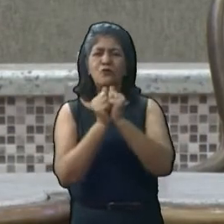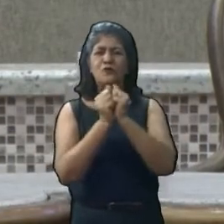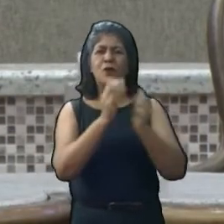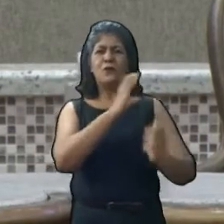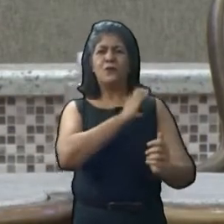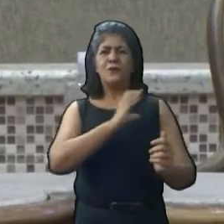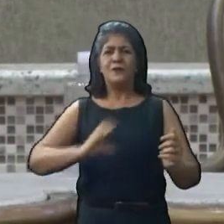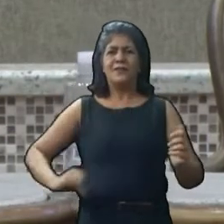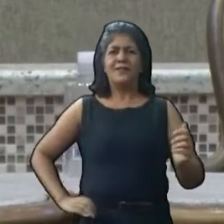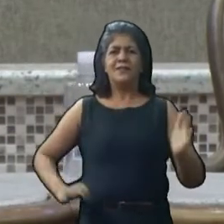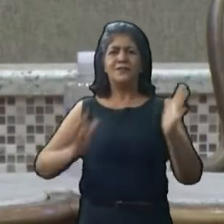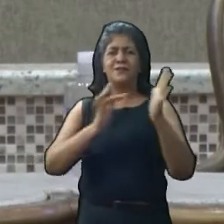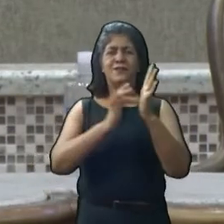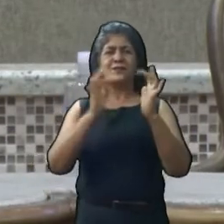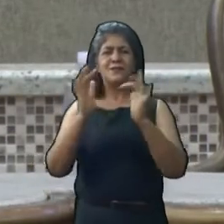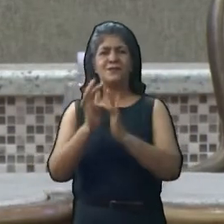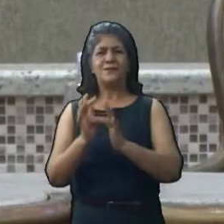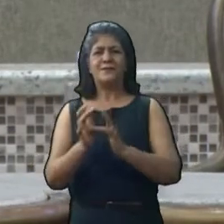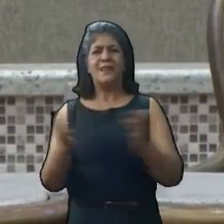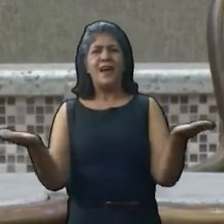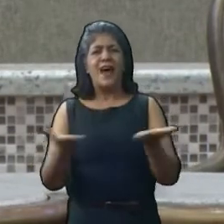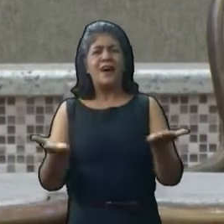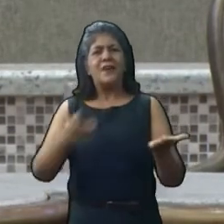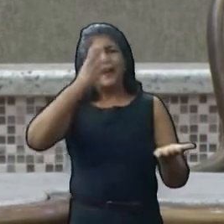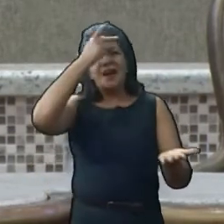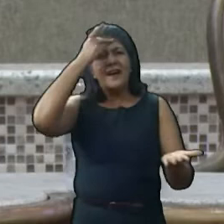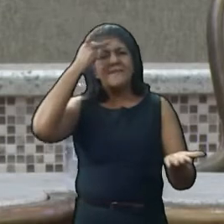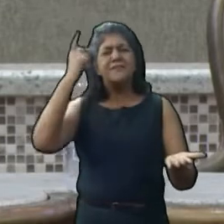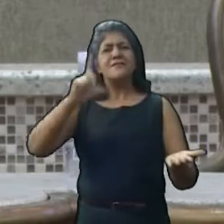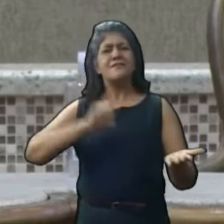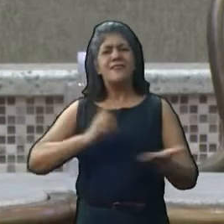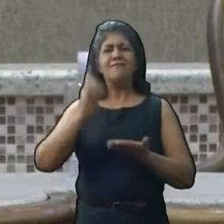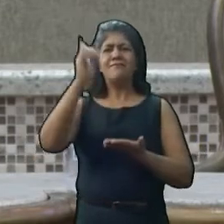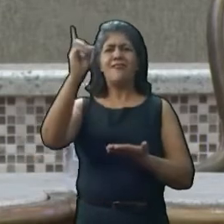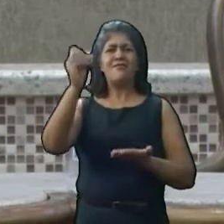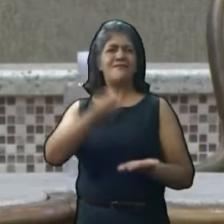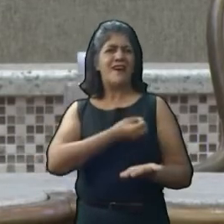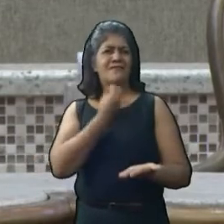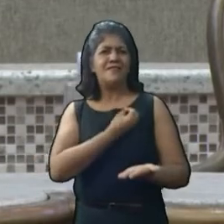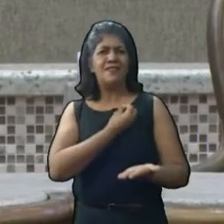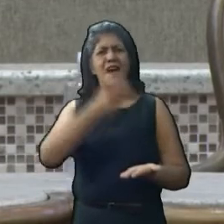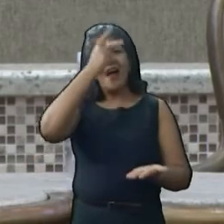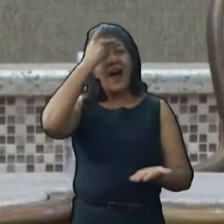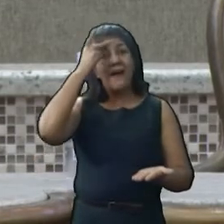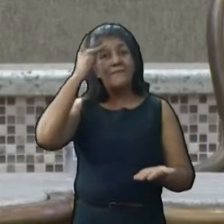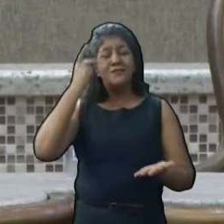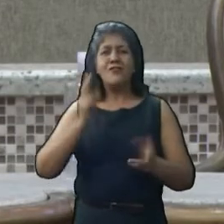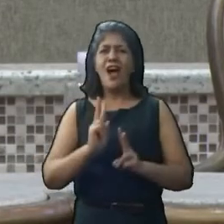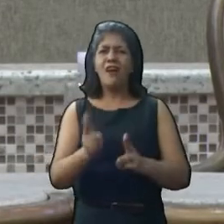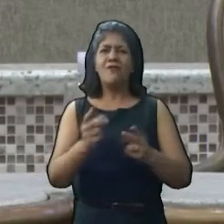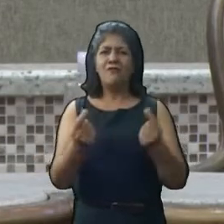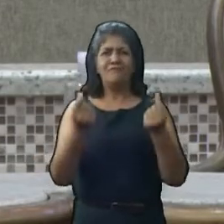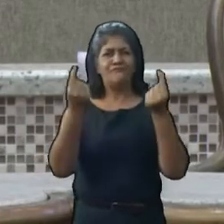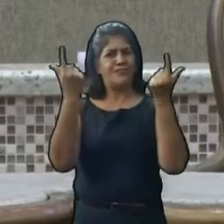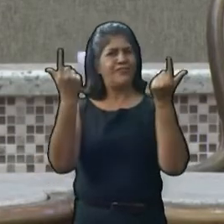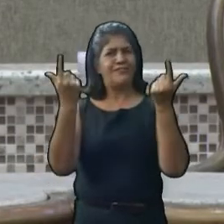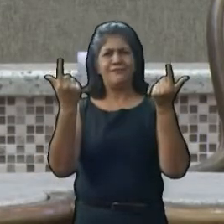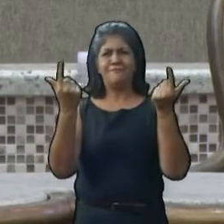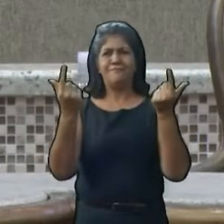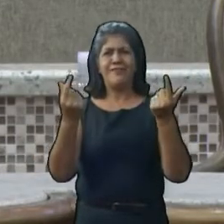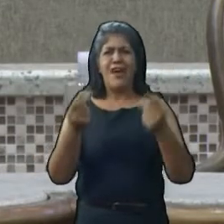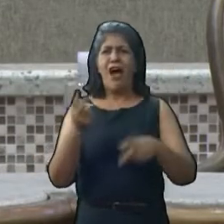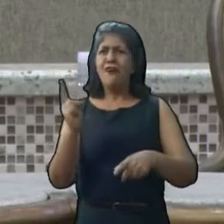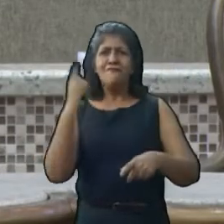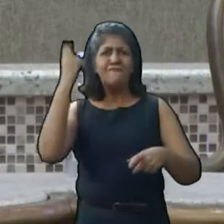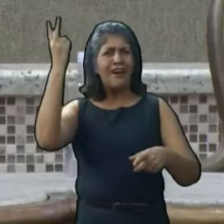então a p a rua aqui tem deus em sua vida é uma pessoa rica rica de